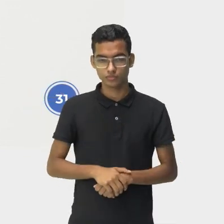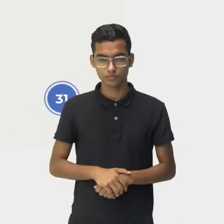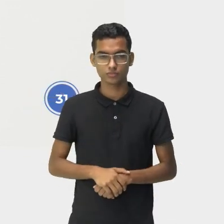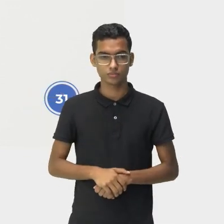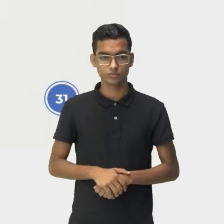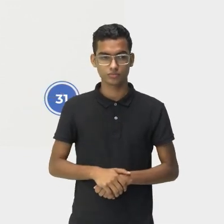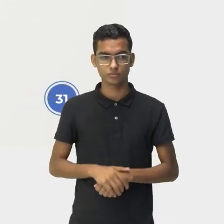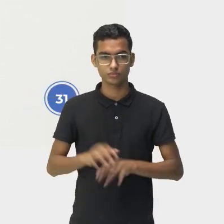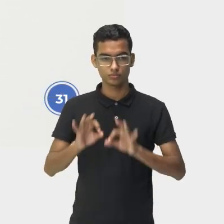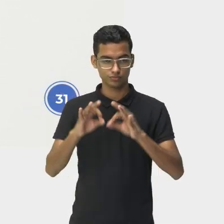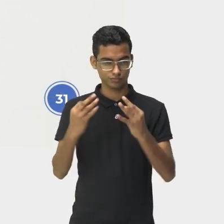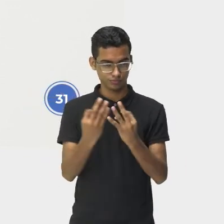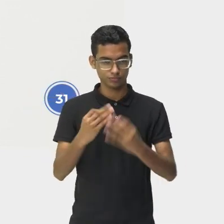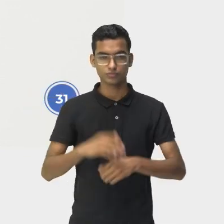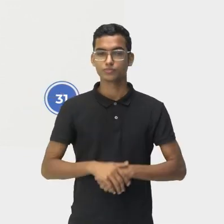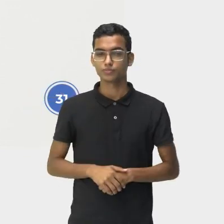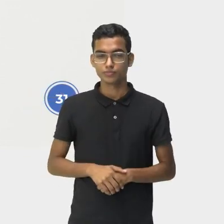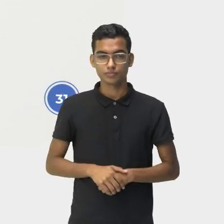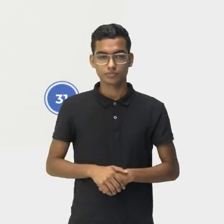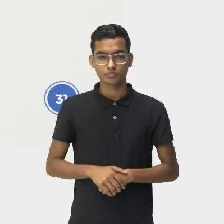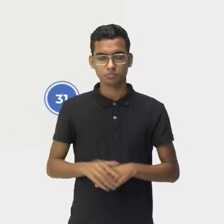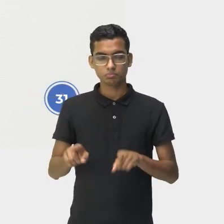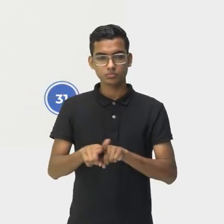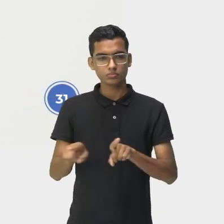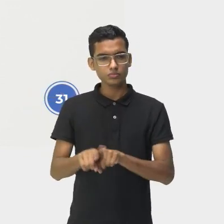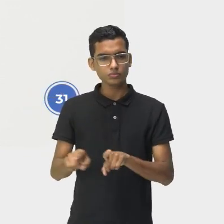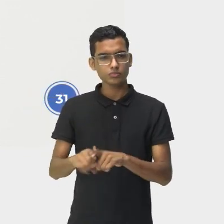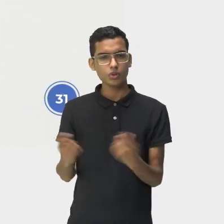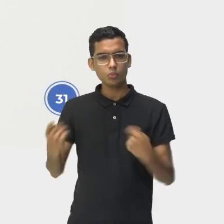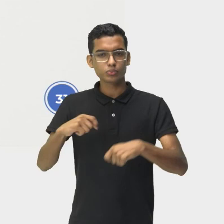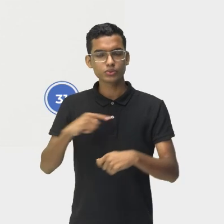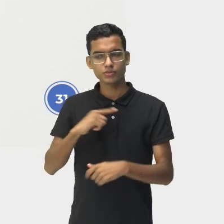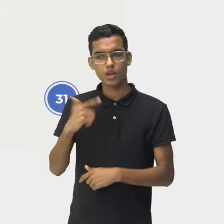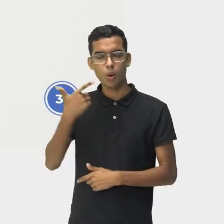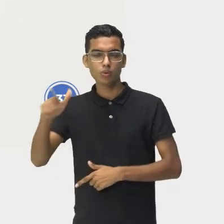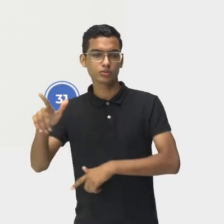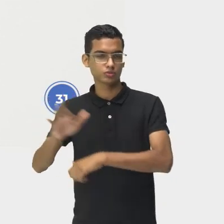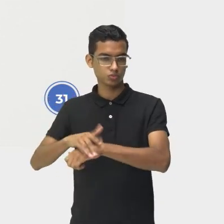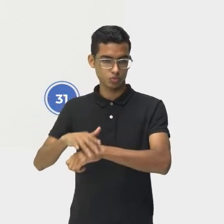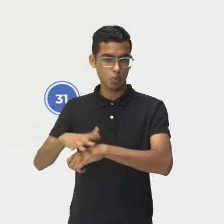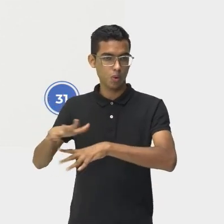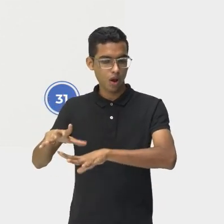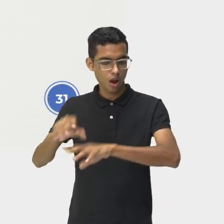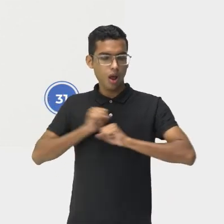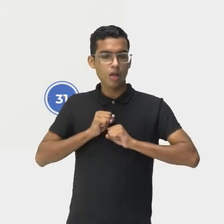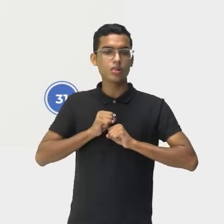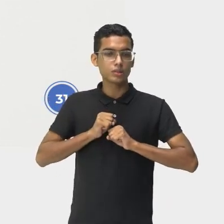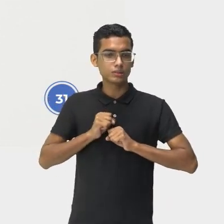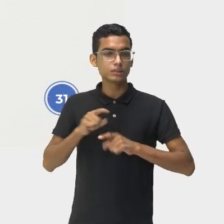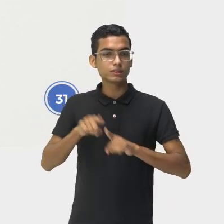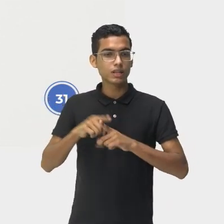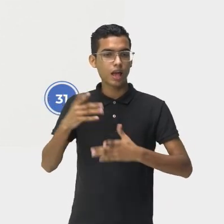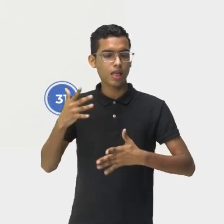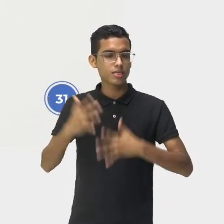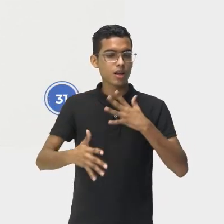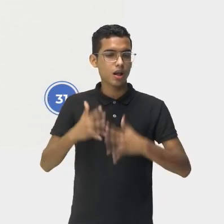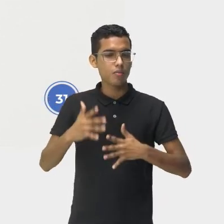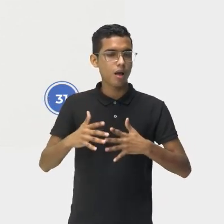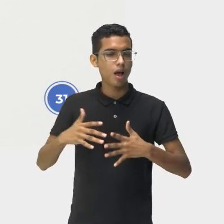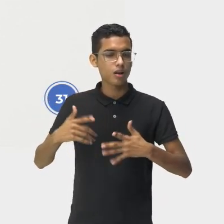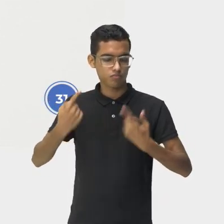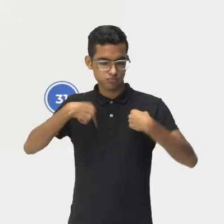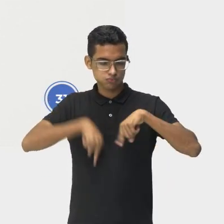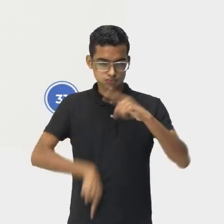alto novamente. Pode ainda ser causada por outras doenças que interfiram no metabolismo, como